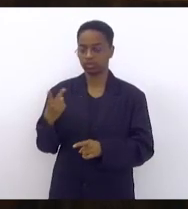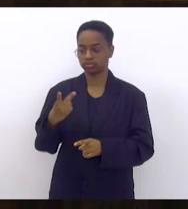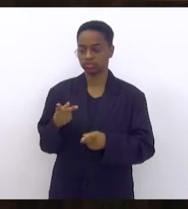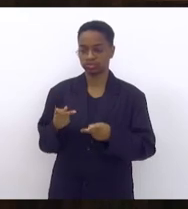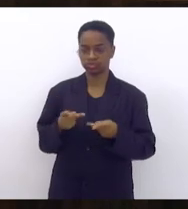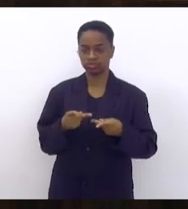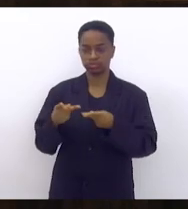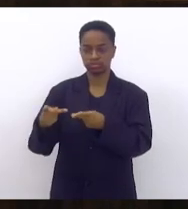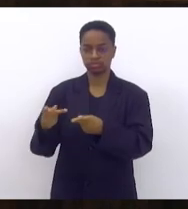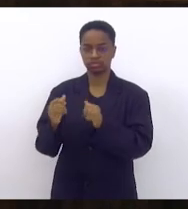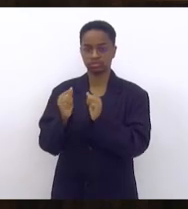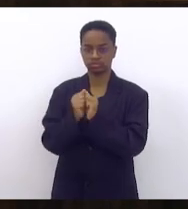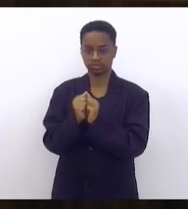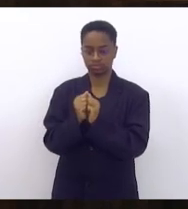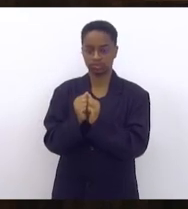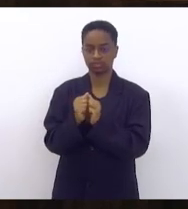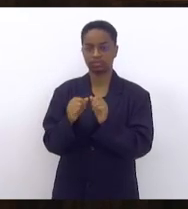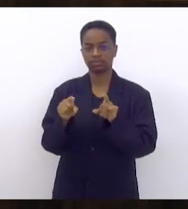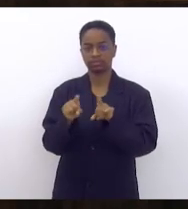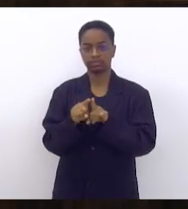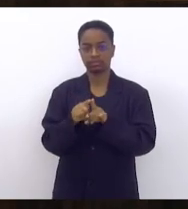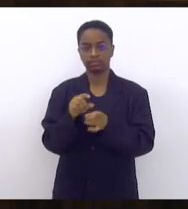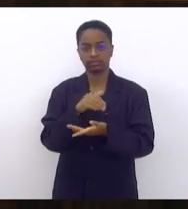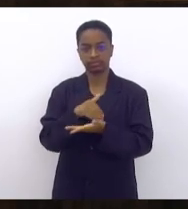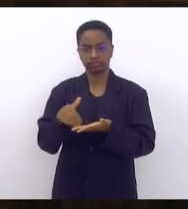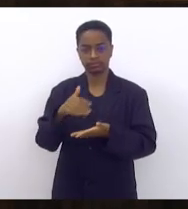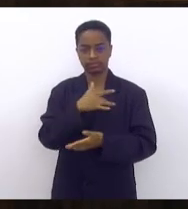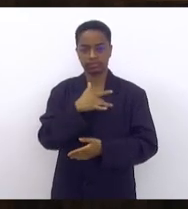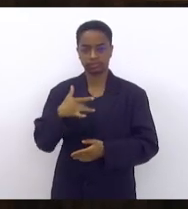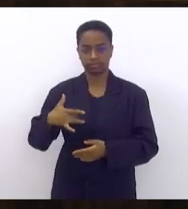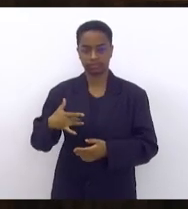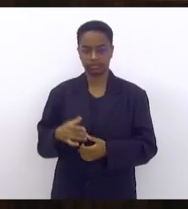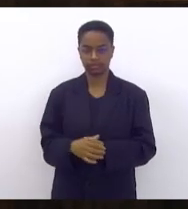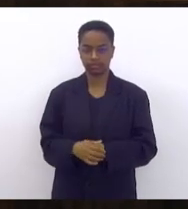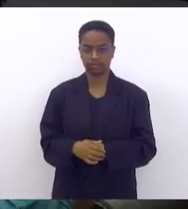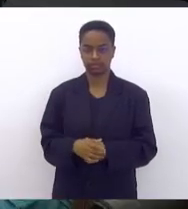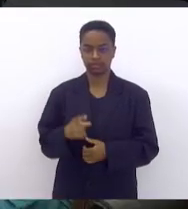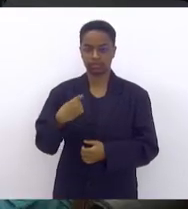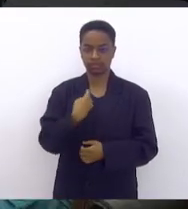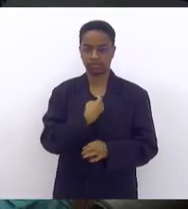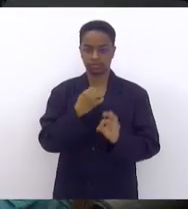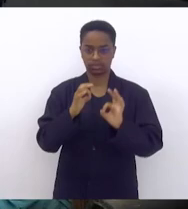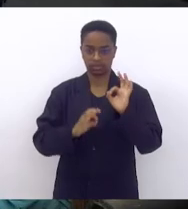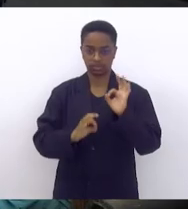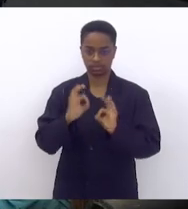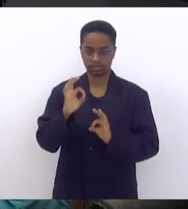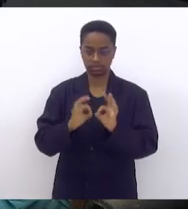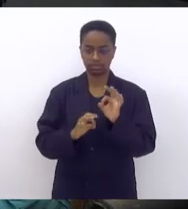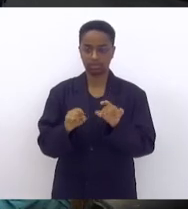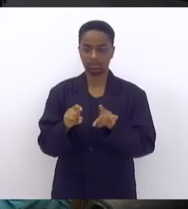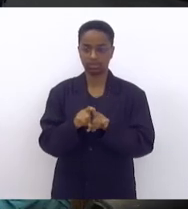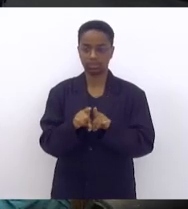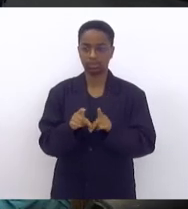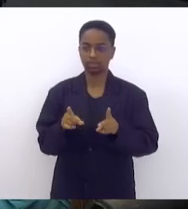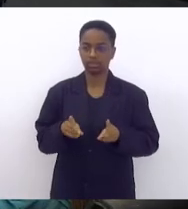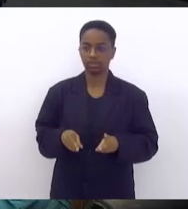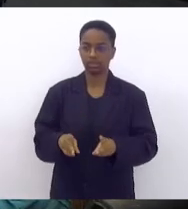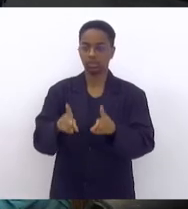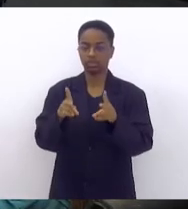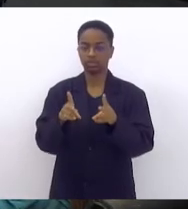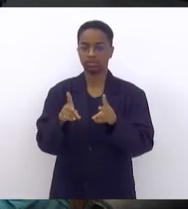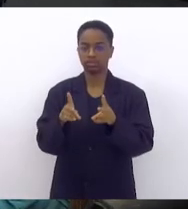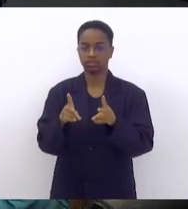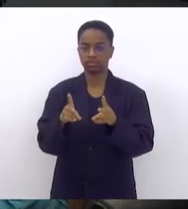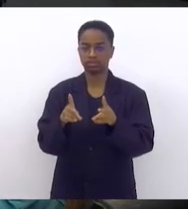né, e também a secretária de Saúde, a gente organizar isso, manter essa questão